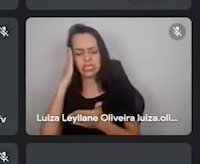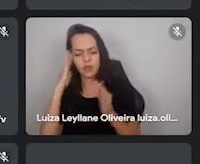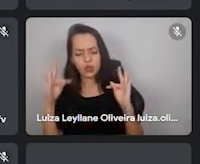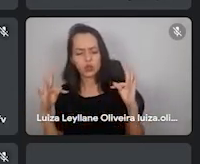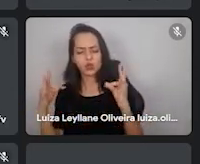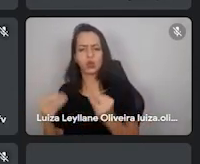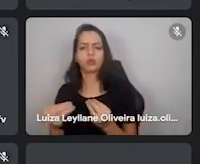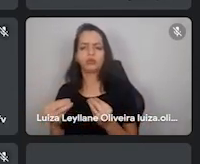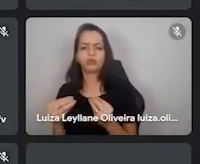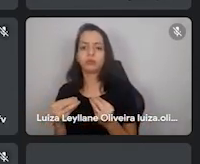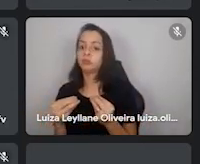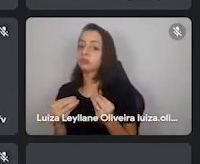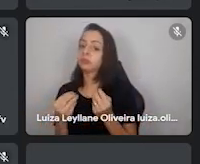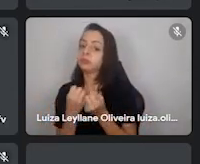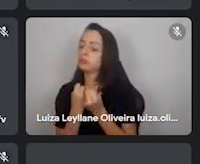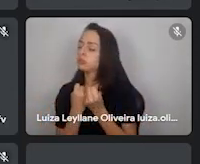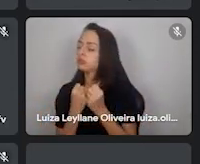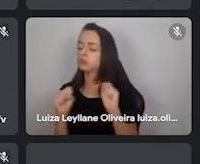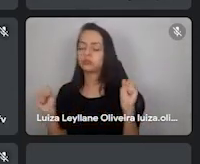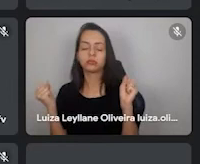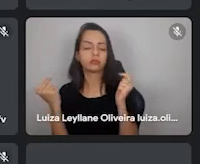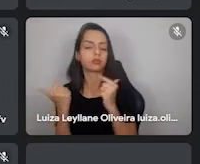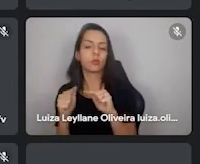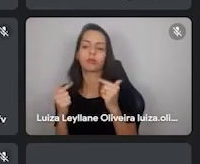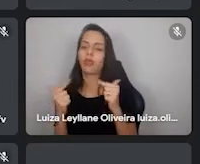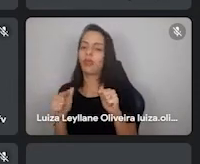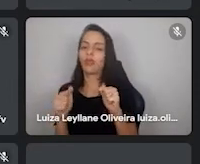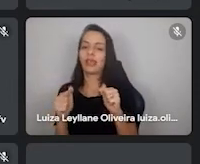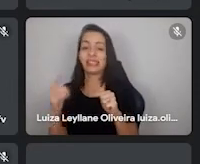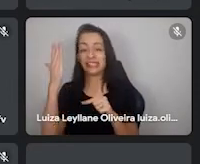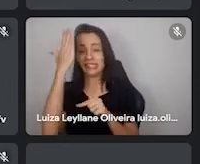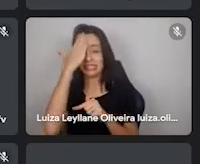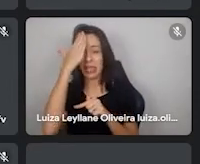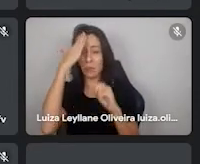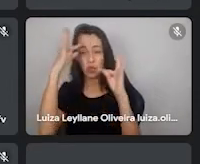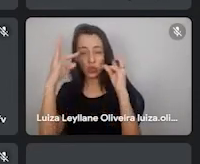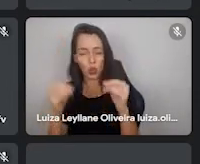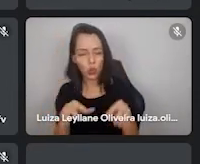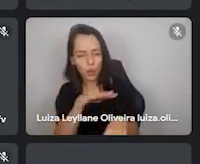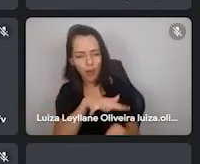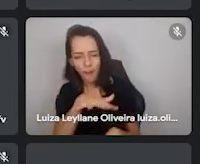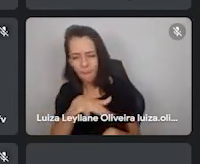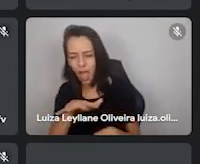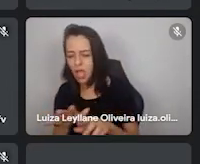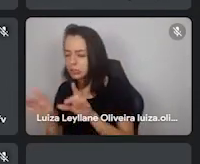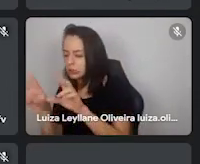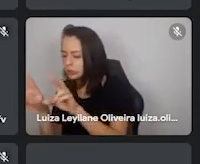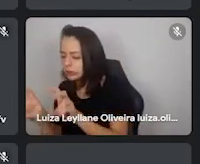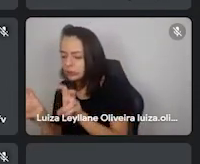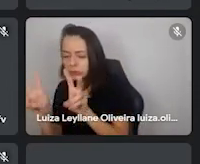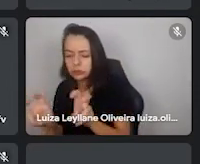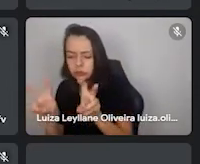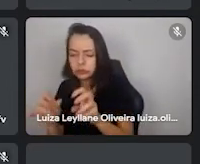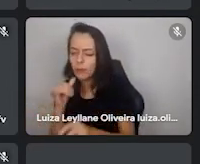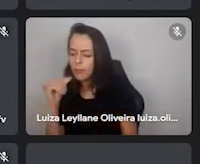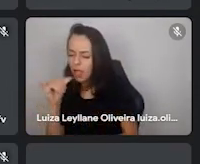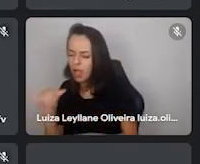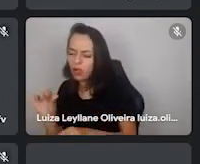existe nenhum engenheiro que conheça todas as áreas elétricas, que tenha um conhecimento.